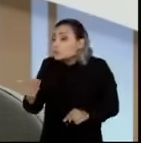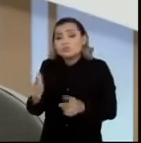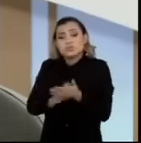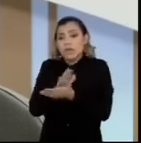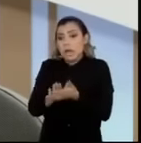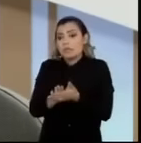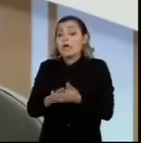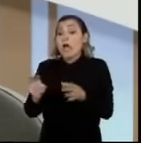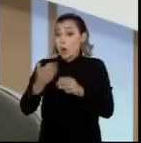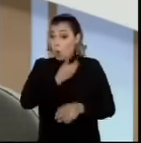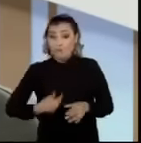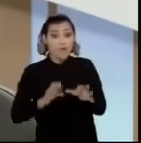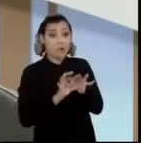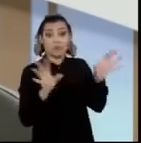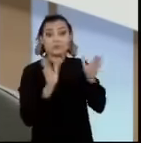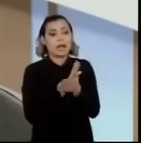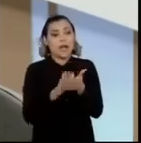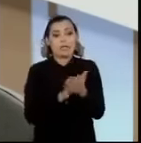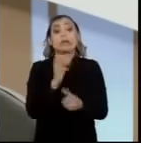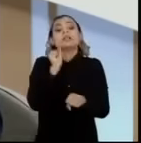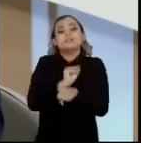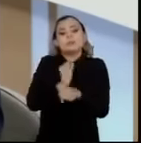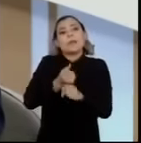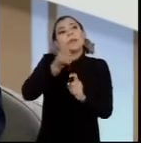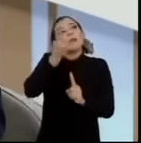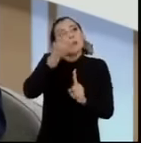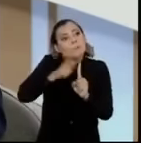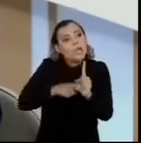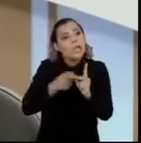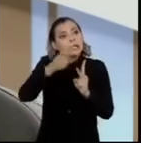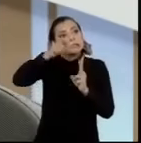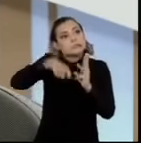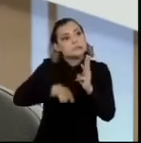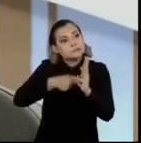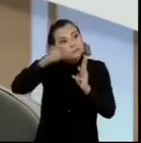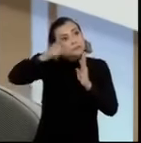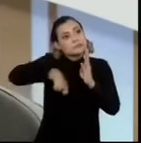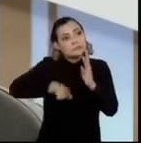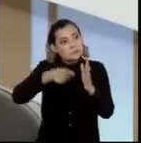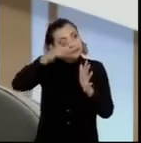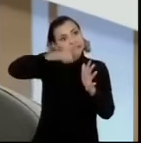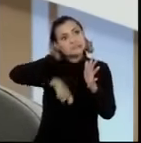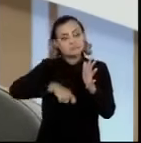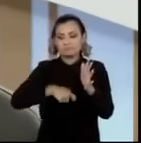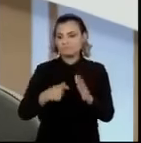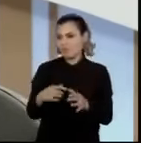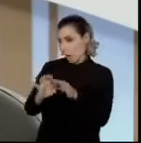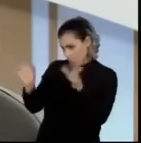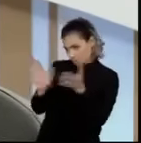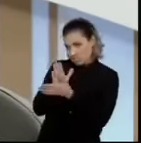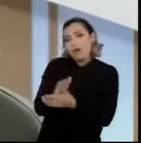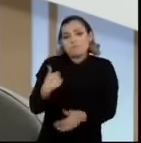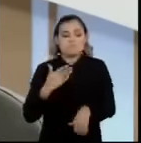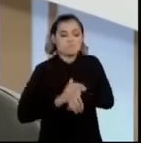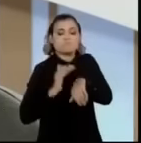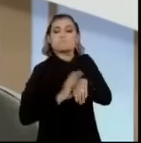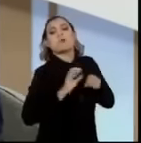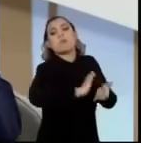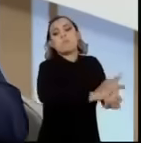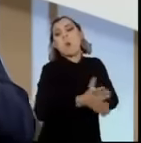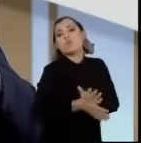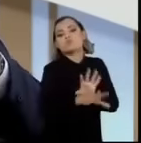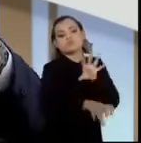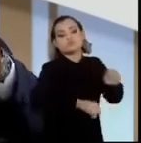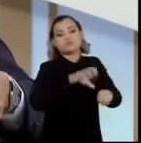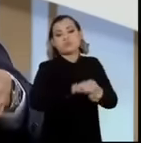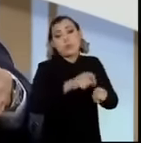ano, espera 2, espera 6 meses, espera um certo tempo e acaba suprimindo a vegetação mesmo sem licença. Então, esse é um caso